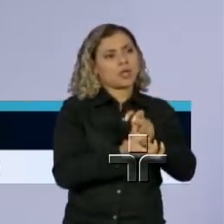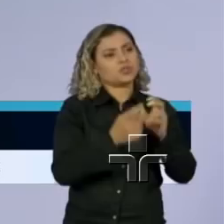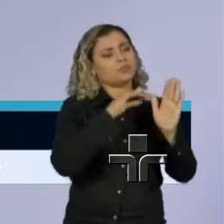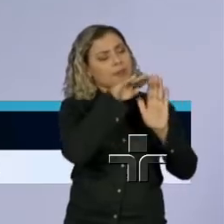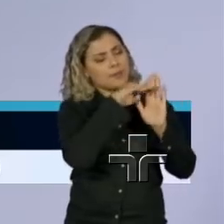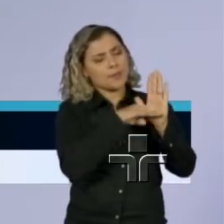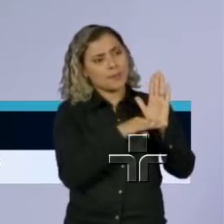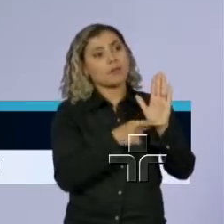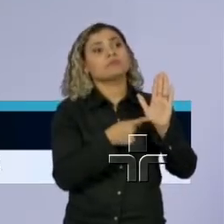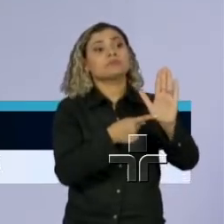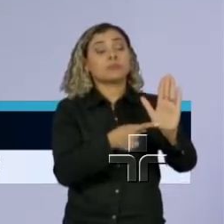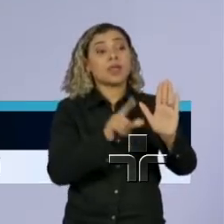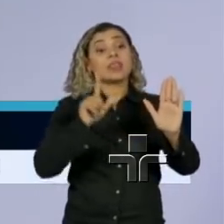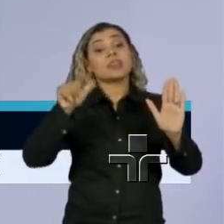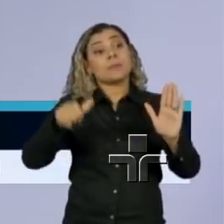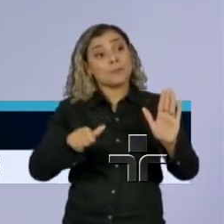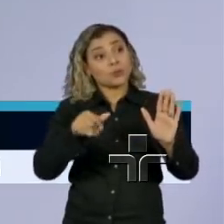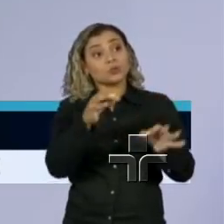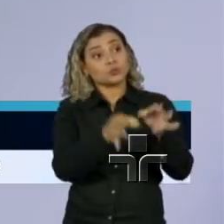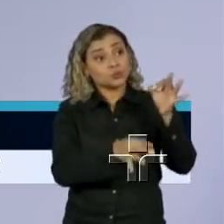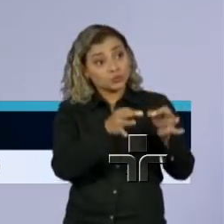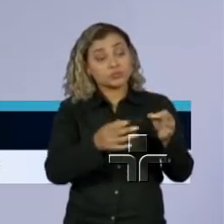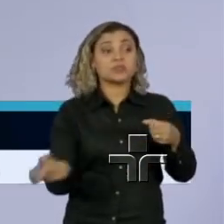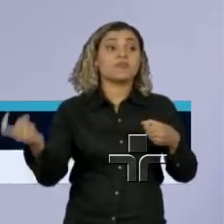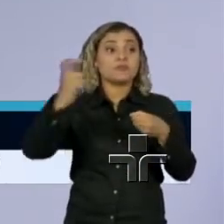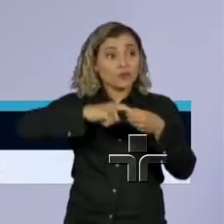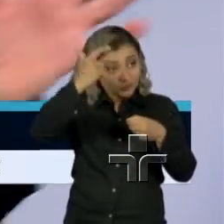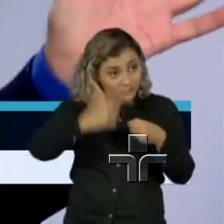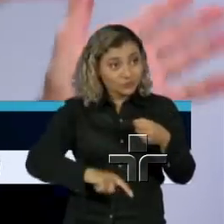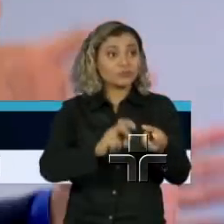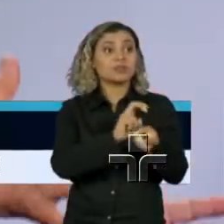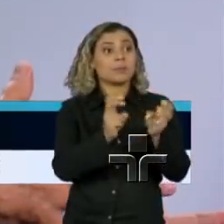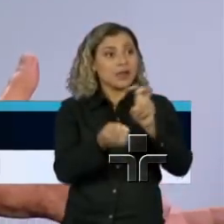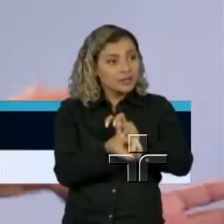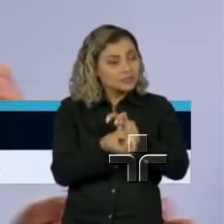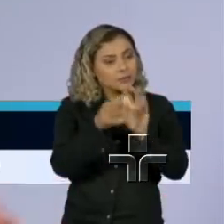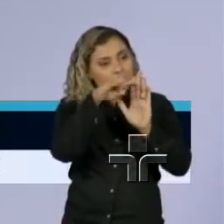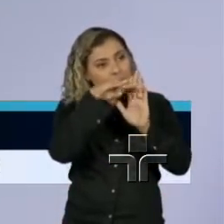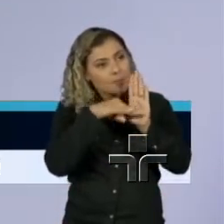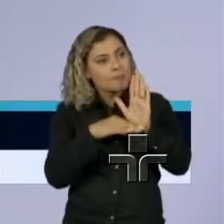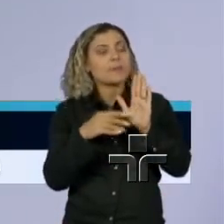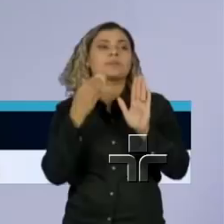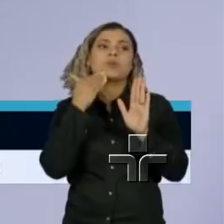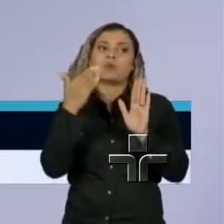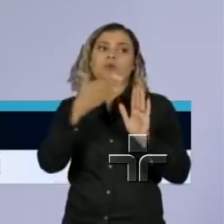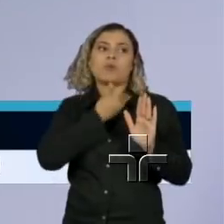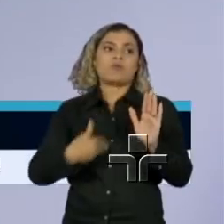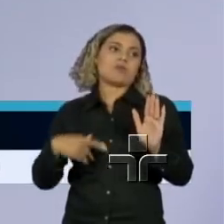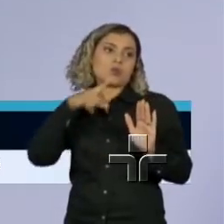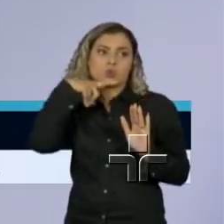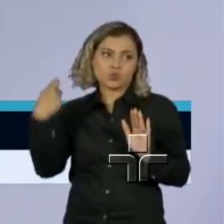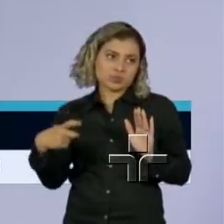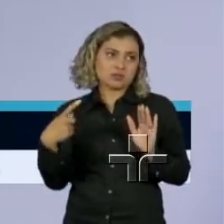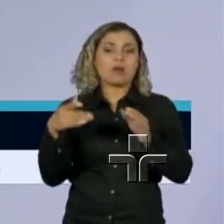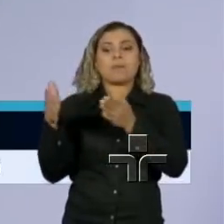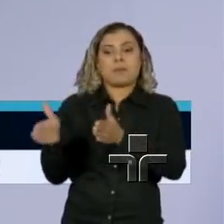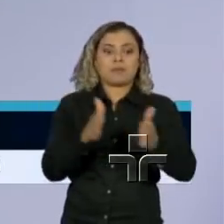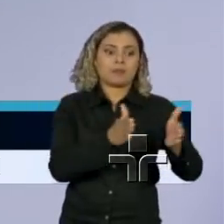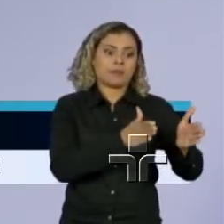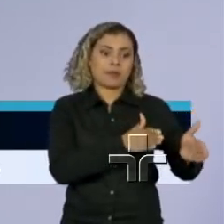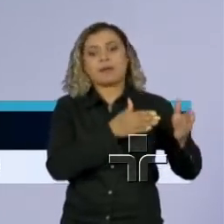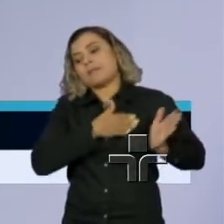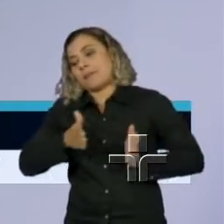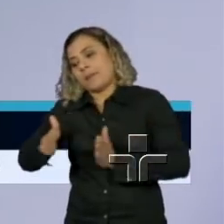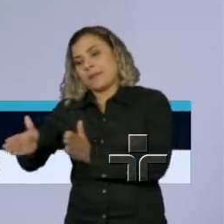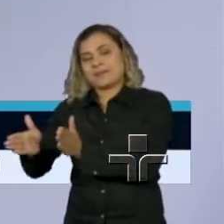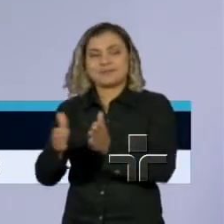parecer, depois do Ministério da Justiça volta para o Itamaraty para viabilizar junto ao governo russo. Então essa é a tramitação